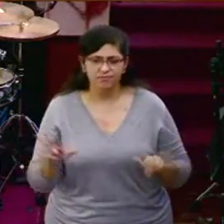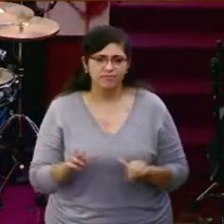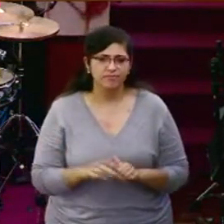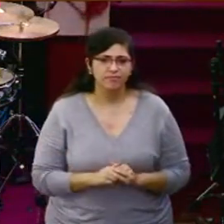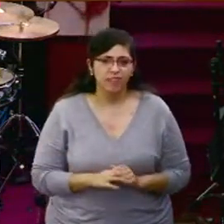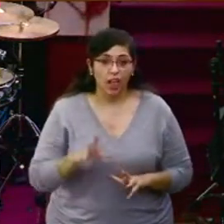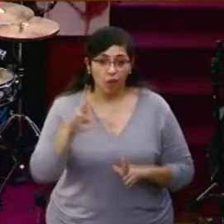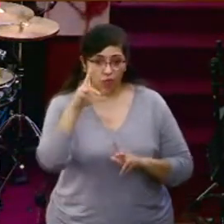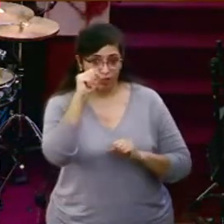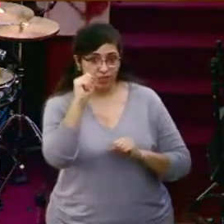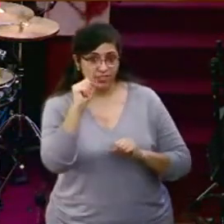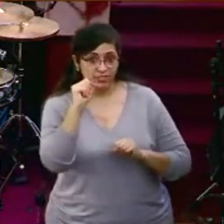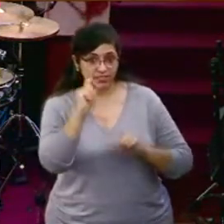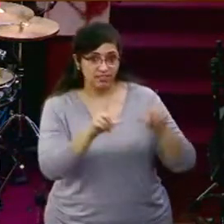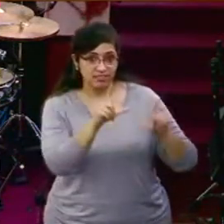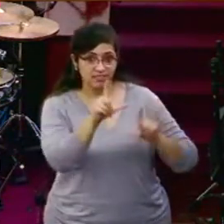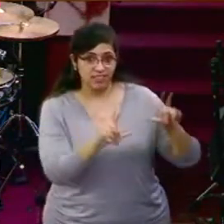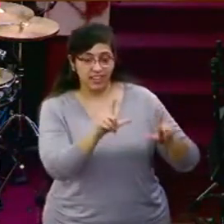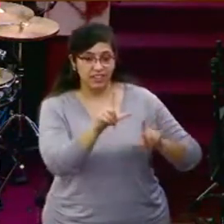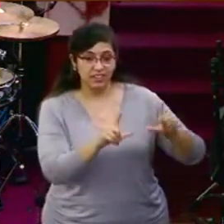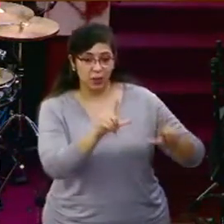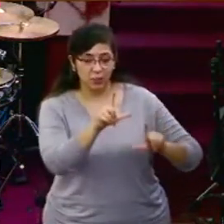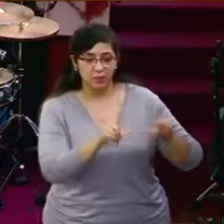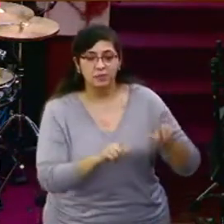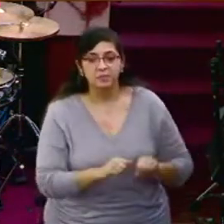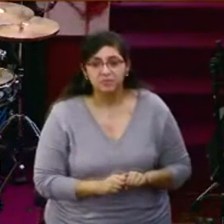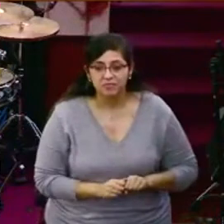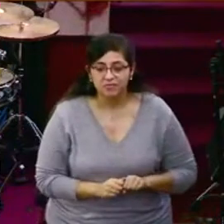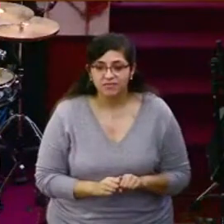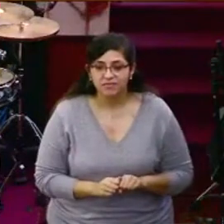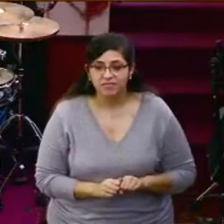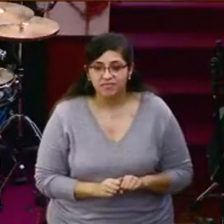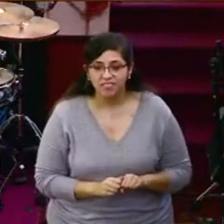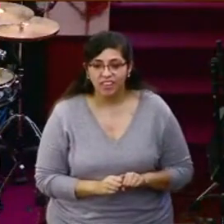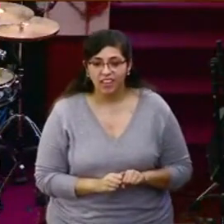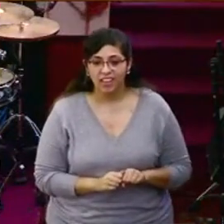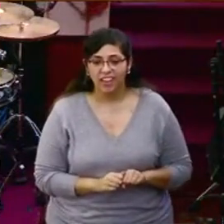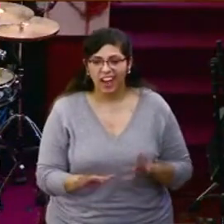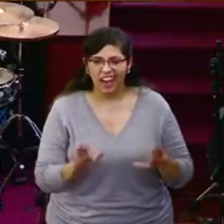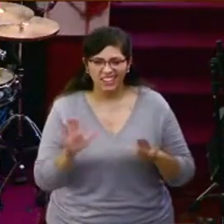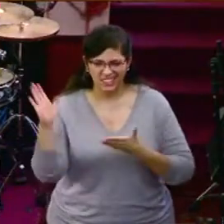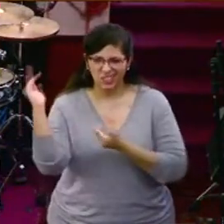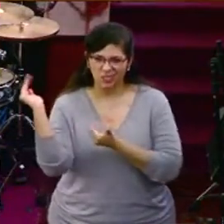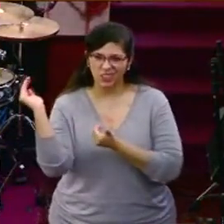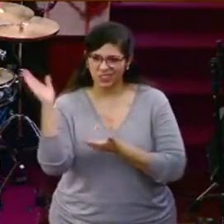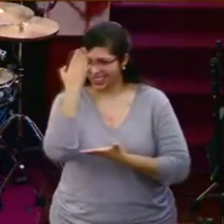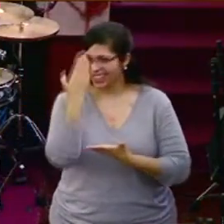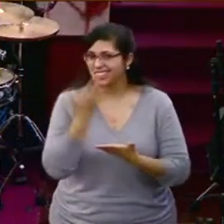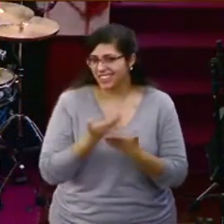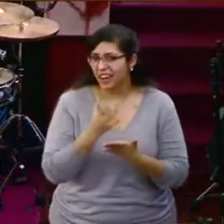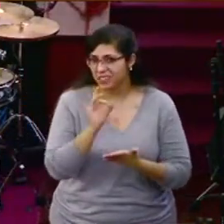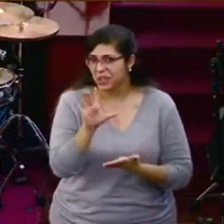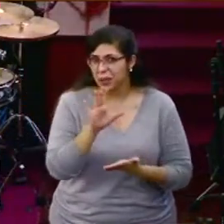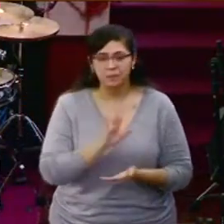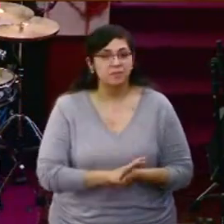forças que a ficção nos ensina que muitas vezes nos acompanharam por nossa adolescência e juventude inteira seja o que hoje